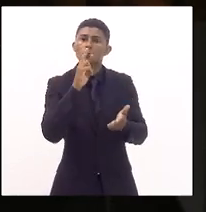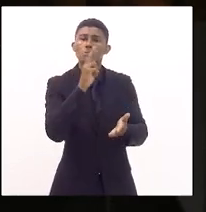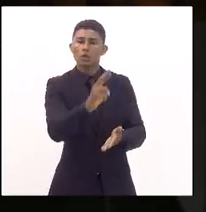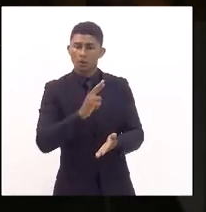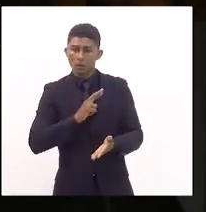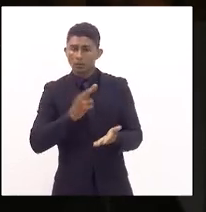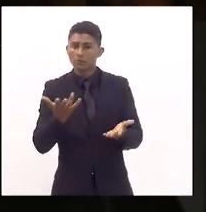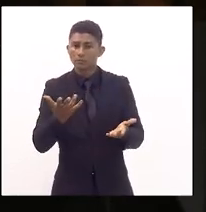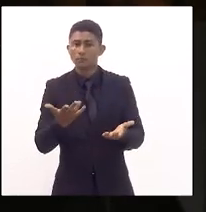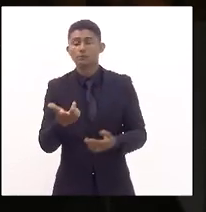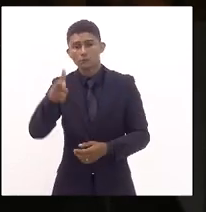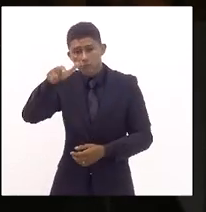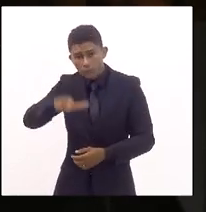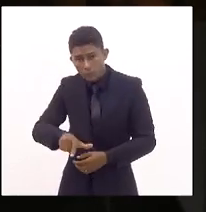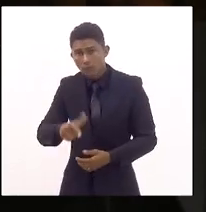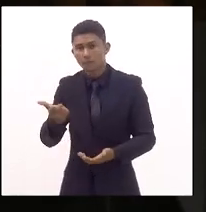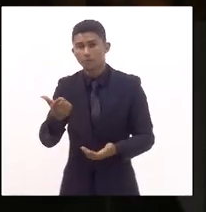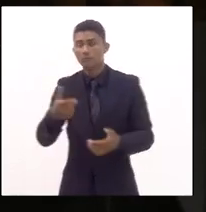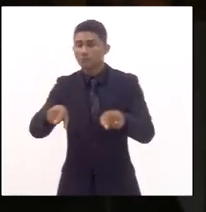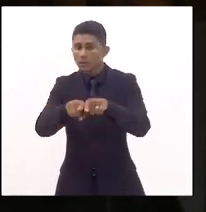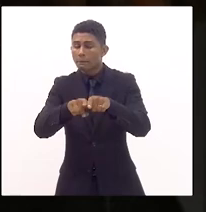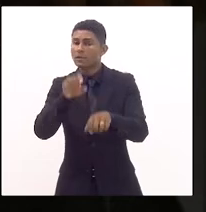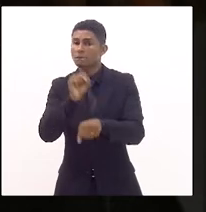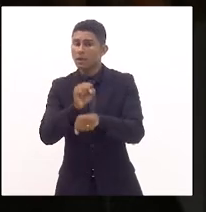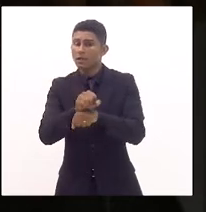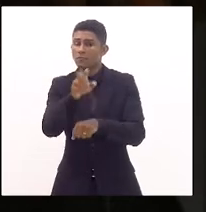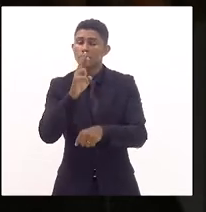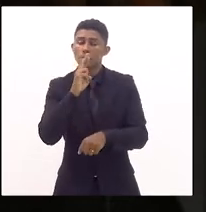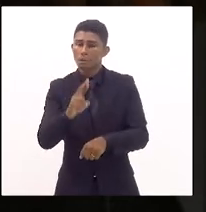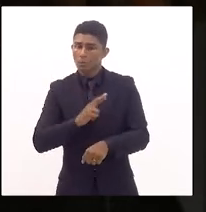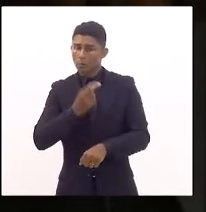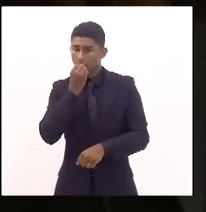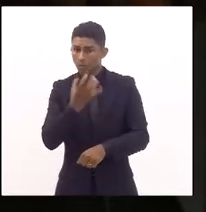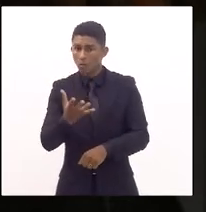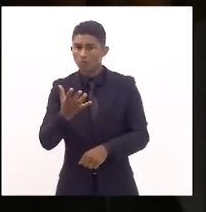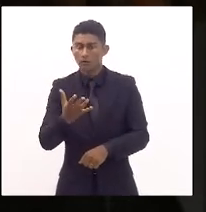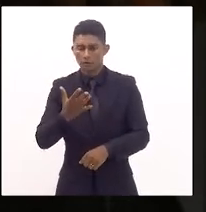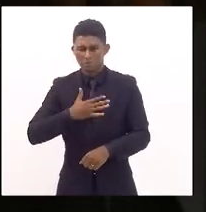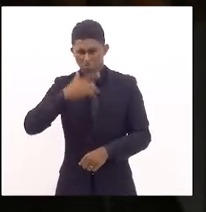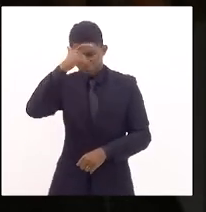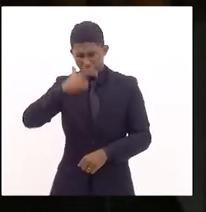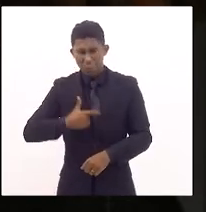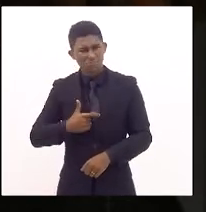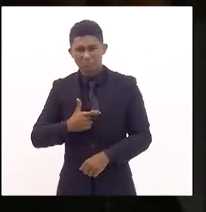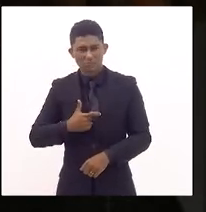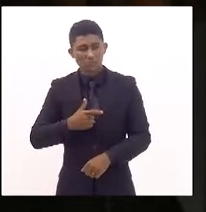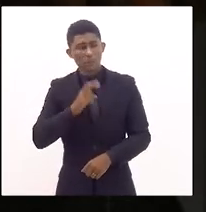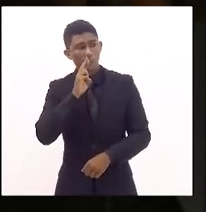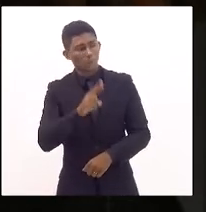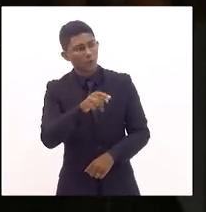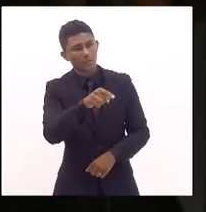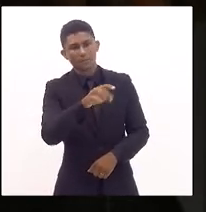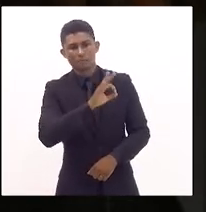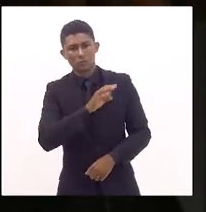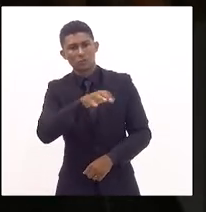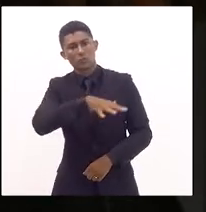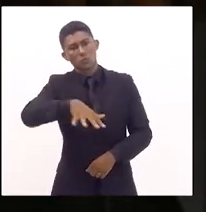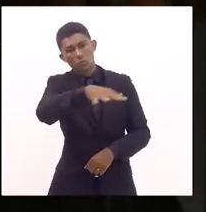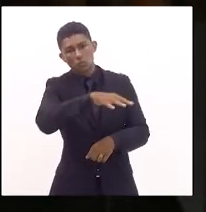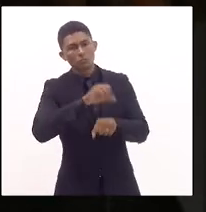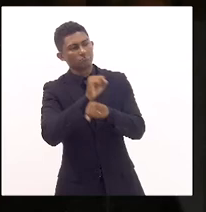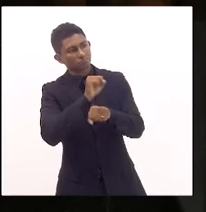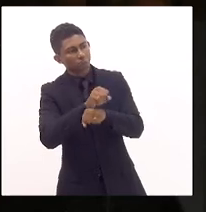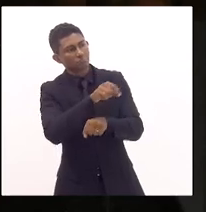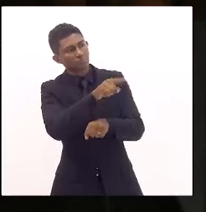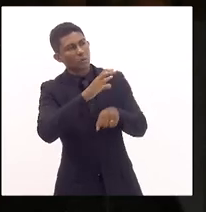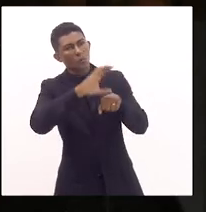resposta e, mais uma vez, esperando que ela seja positiva, não para a Lana e não para o senhor, mas para toda a tropa que aguarda ansiosa